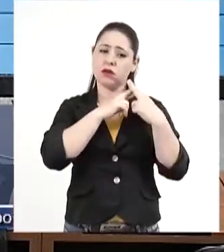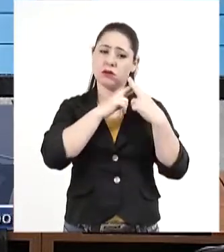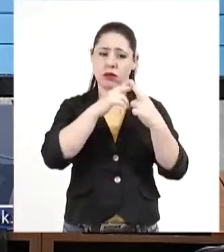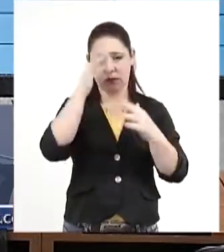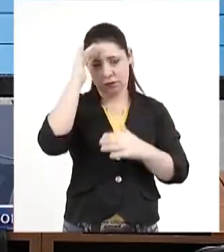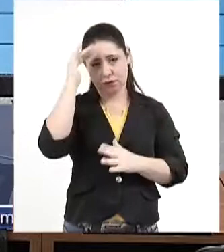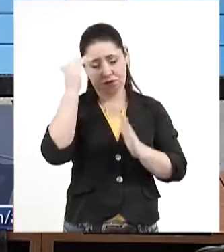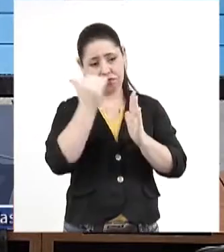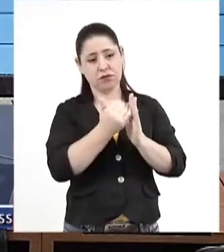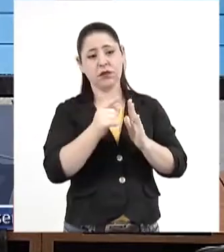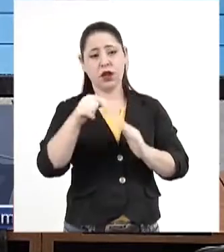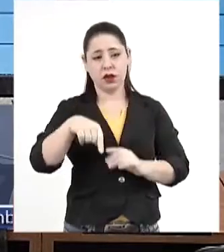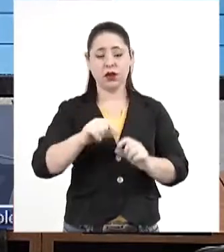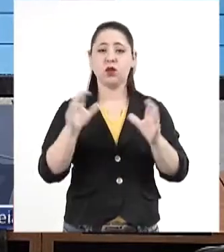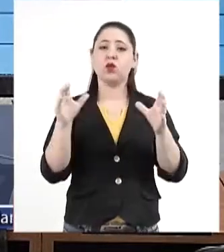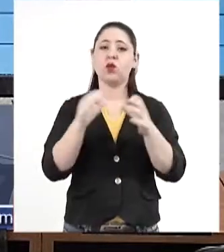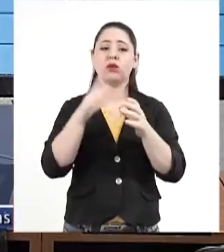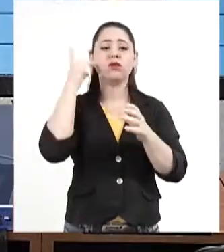parlamentar. Obrigado, presidente.